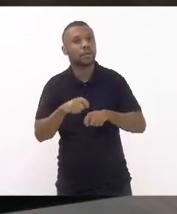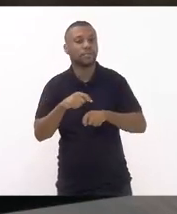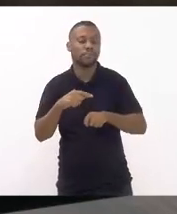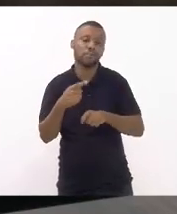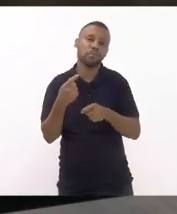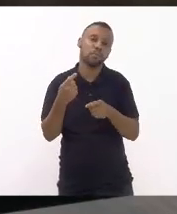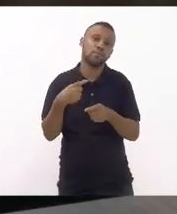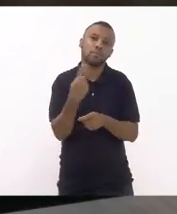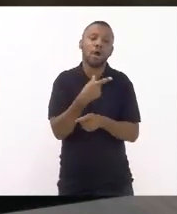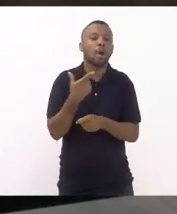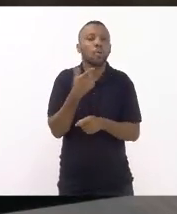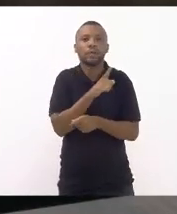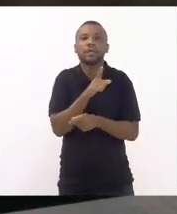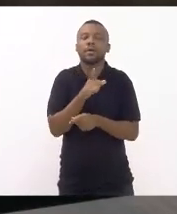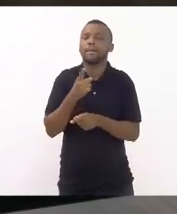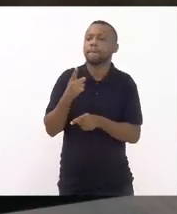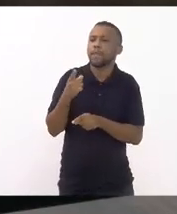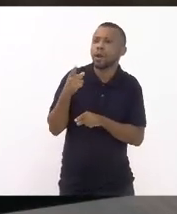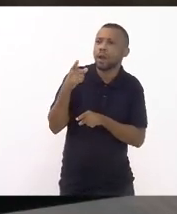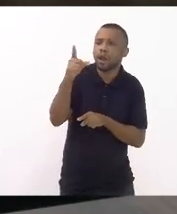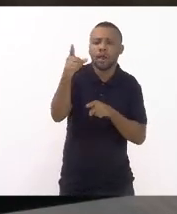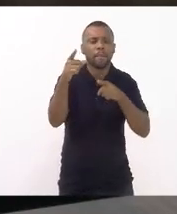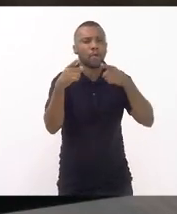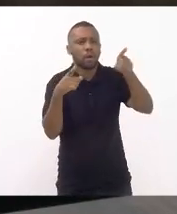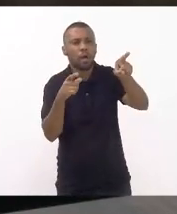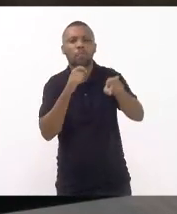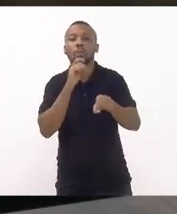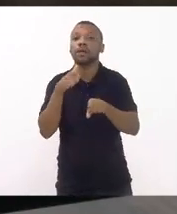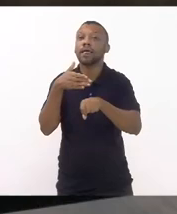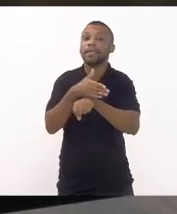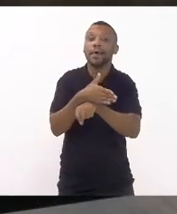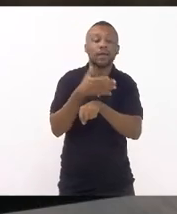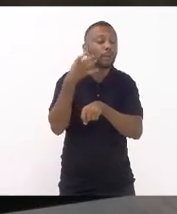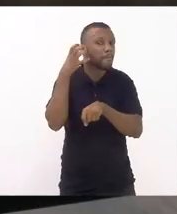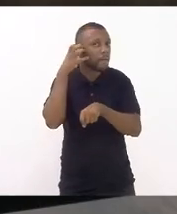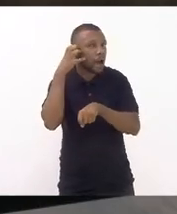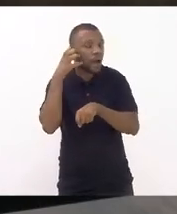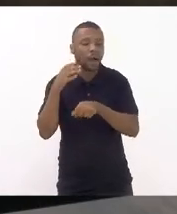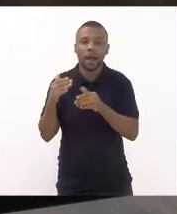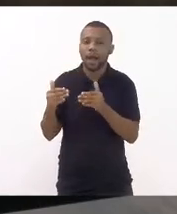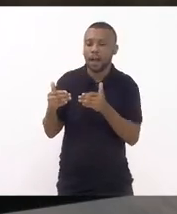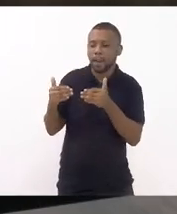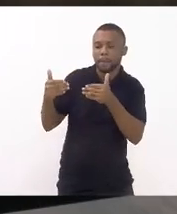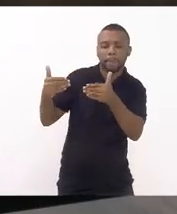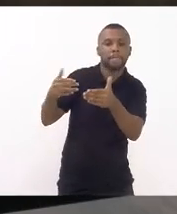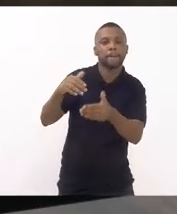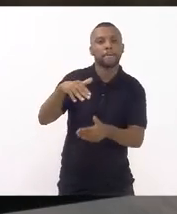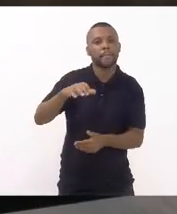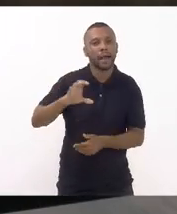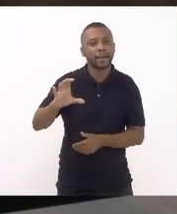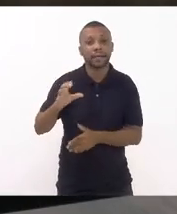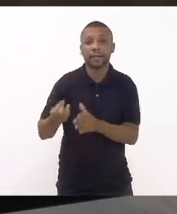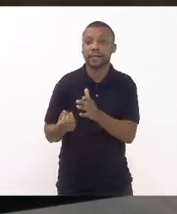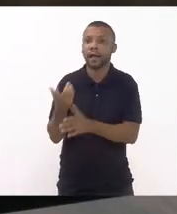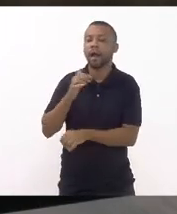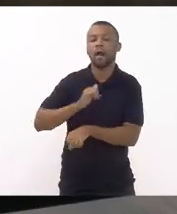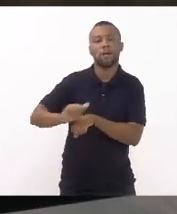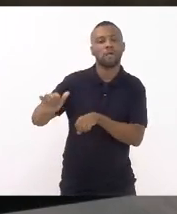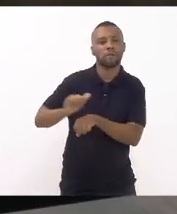necessário para alcançar os lugares que ficarão sem acesso ao dial da Rádio MEC, criação de outras alternativas. É